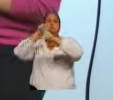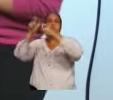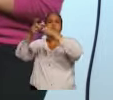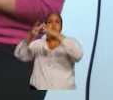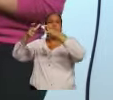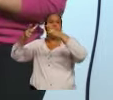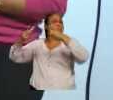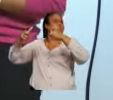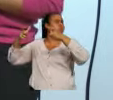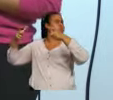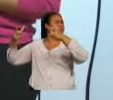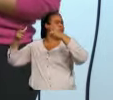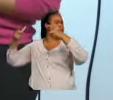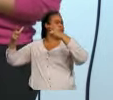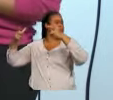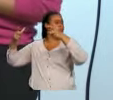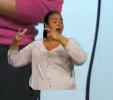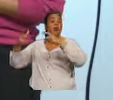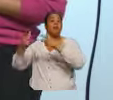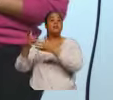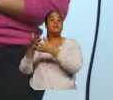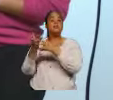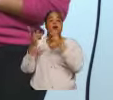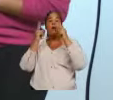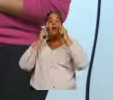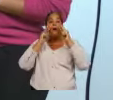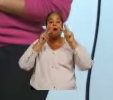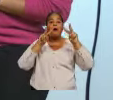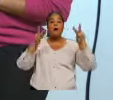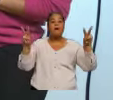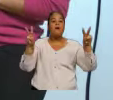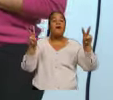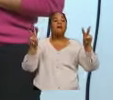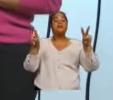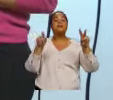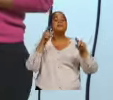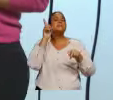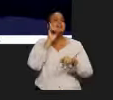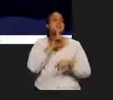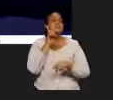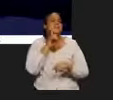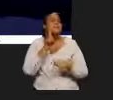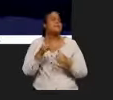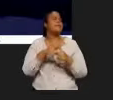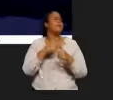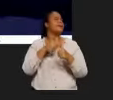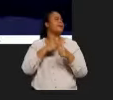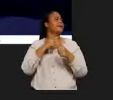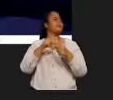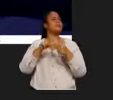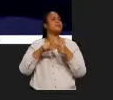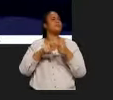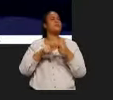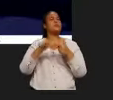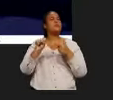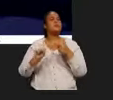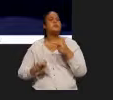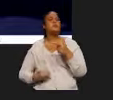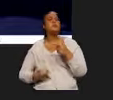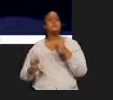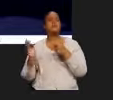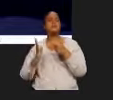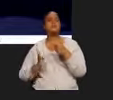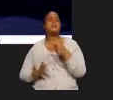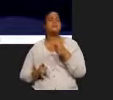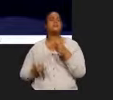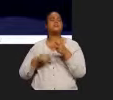densidade demográfica então traz destaque ali para os estados unidos traz destaque para região sudeste do brasil